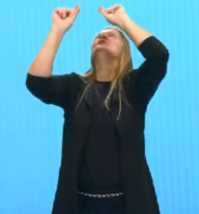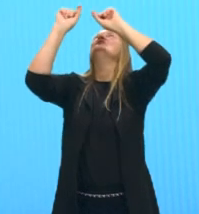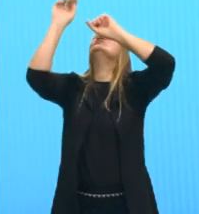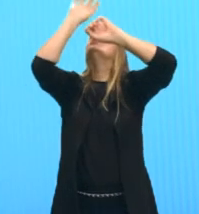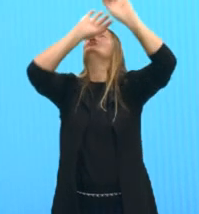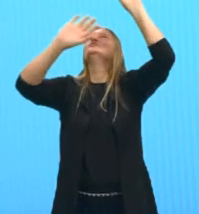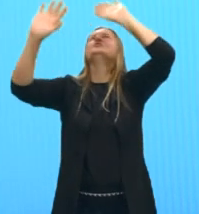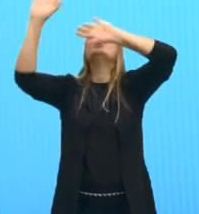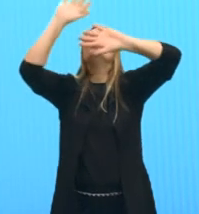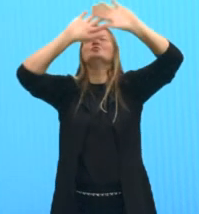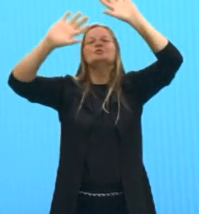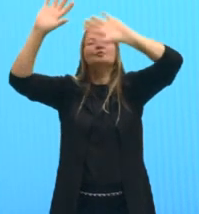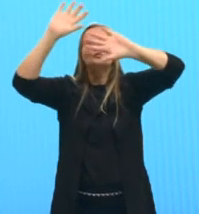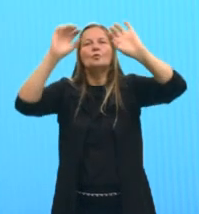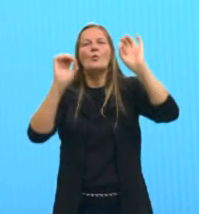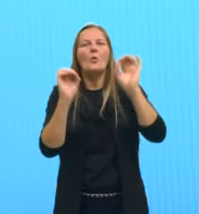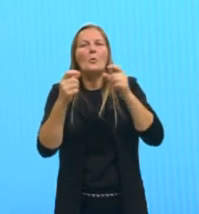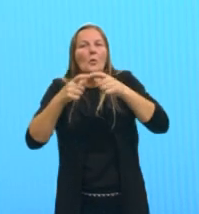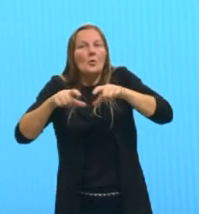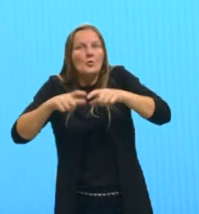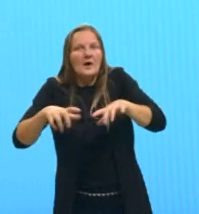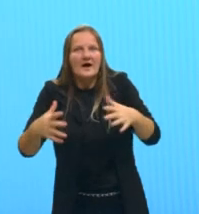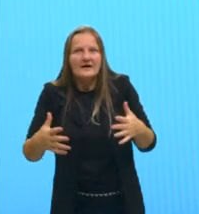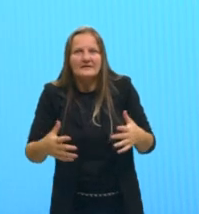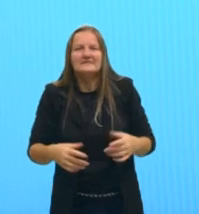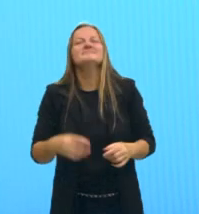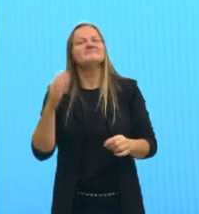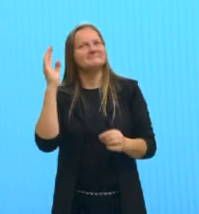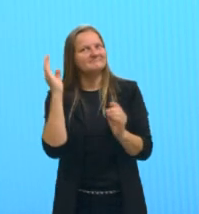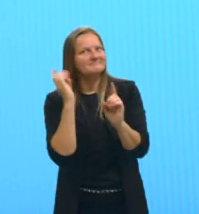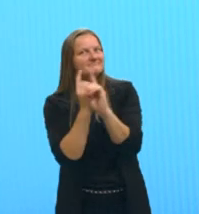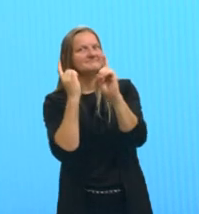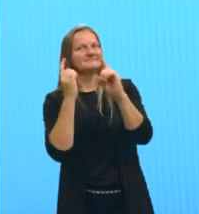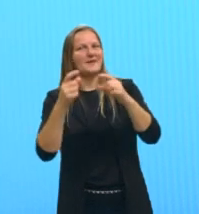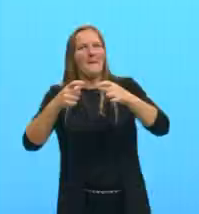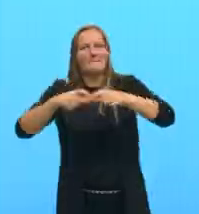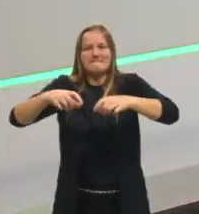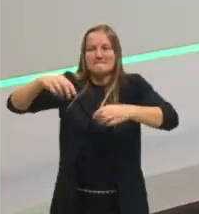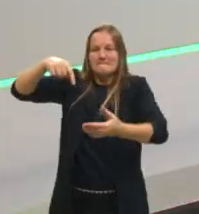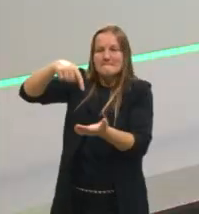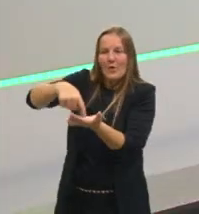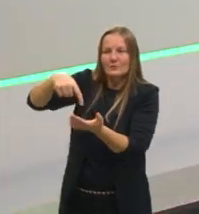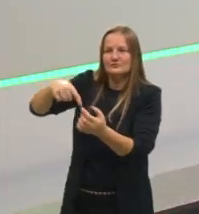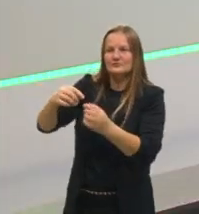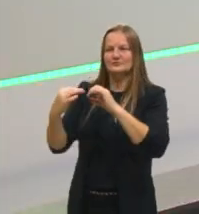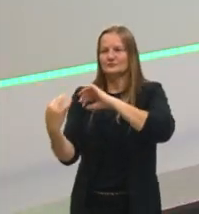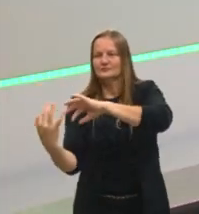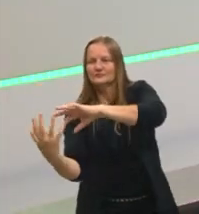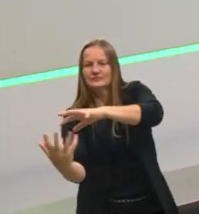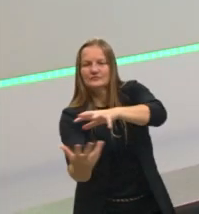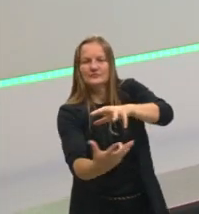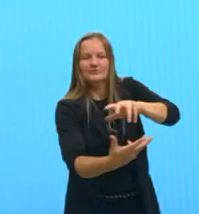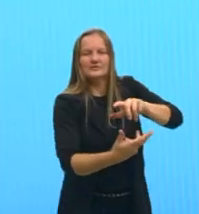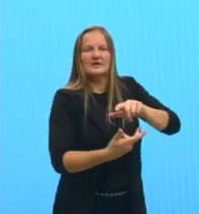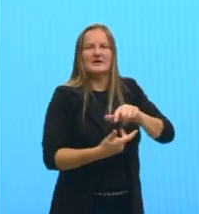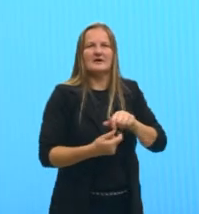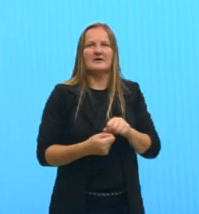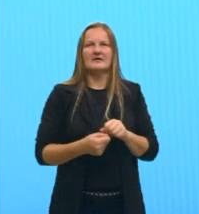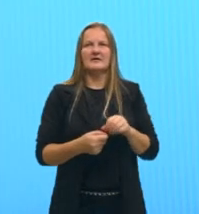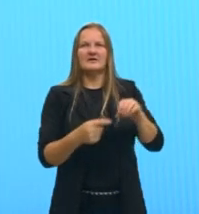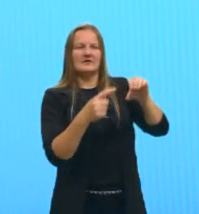dizer né a localização que eu estava no ponto da terra tá meninos e meninas e ali né a rosa dos ventos